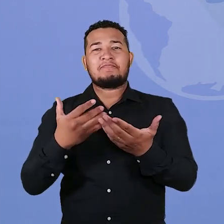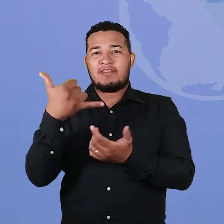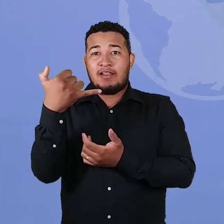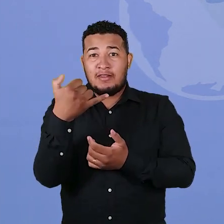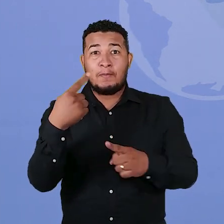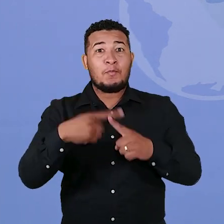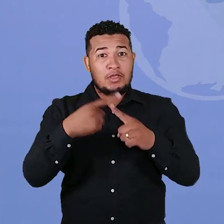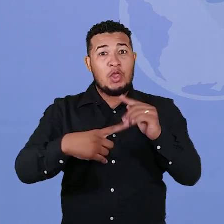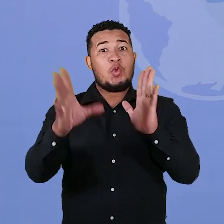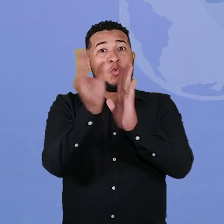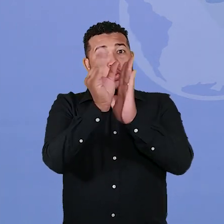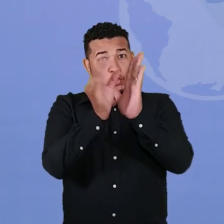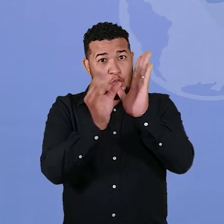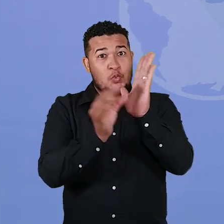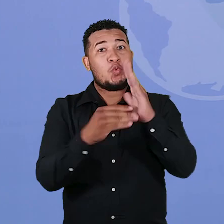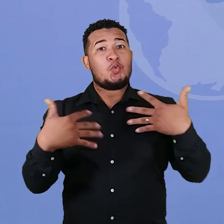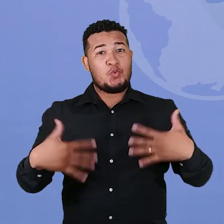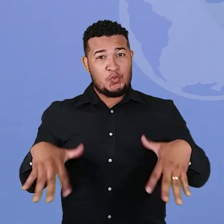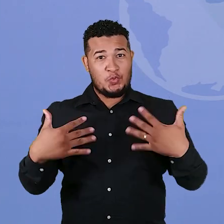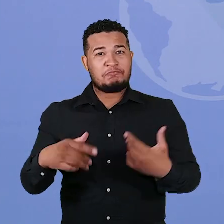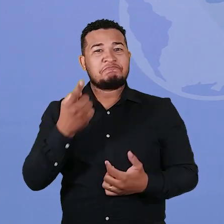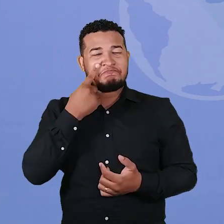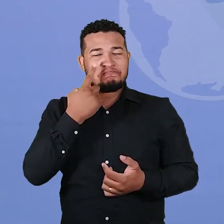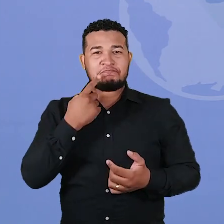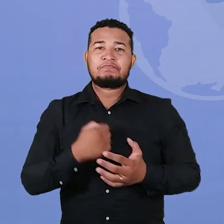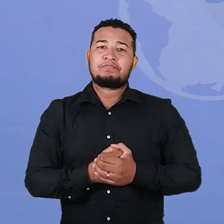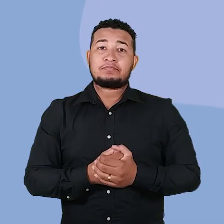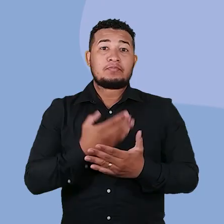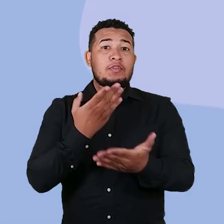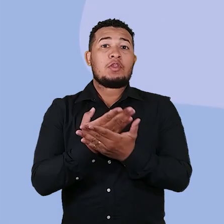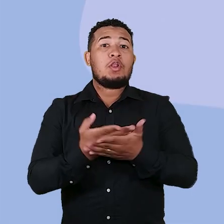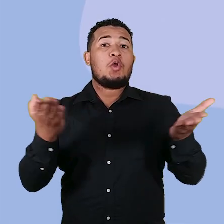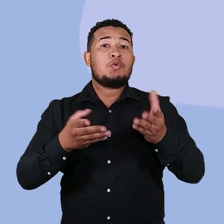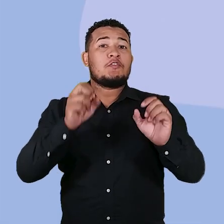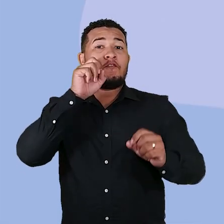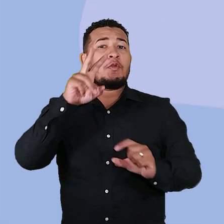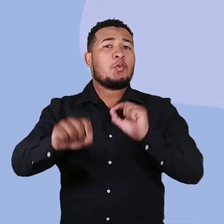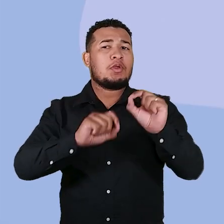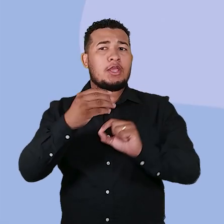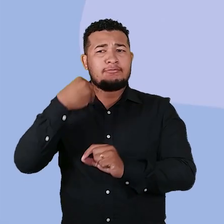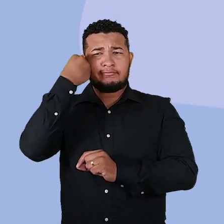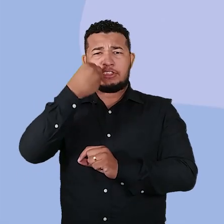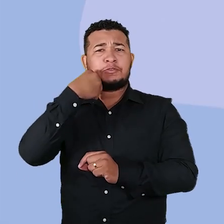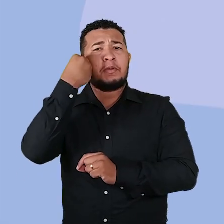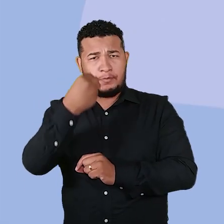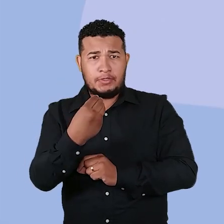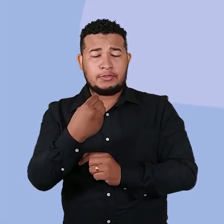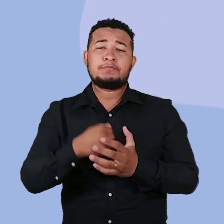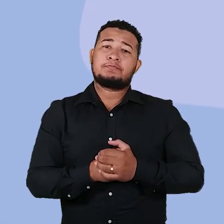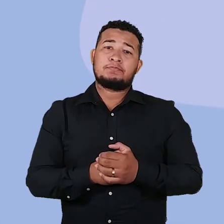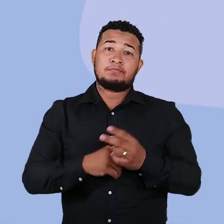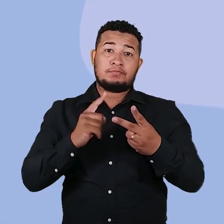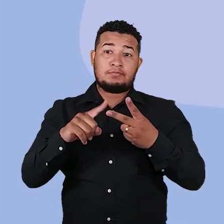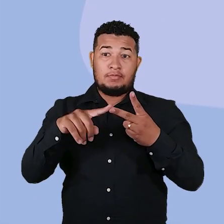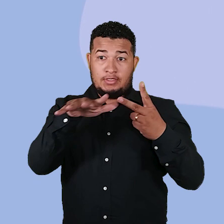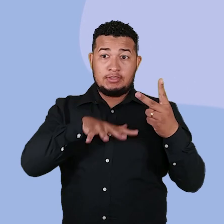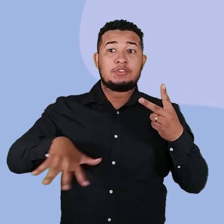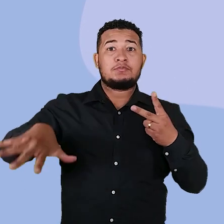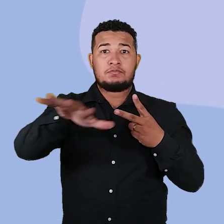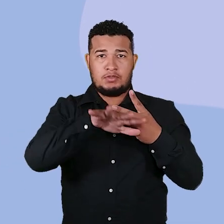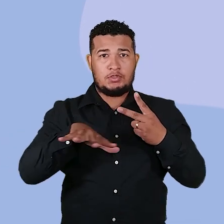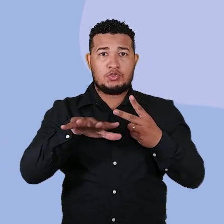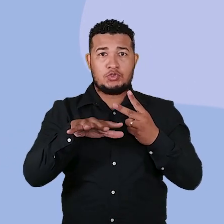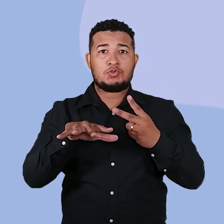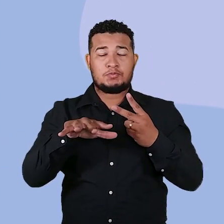caneta porque vem muita coisa por aí confere aí na sala nós vamos ver experimento aleatório